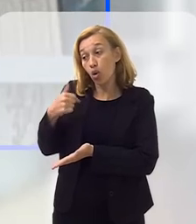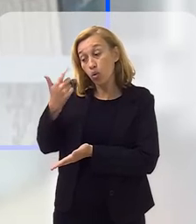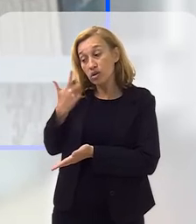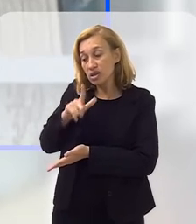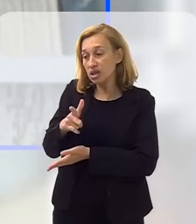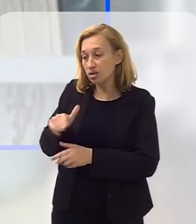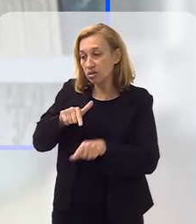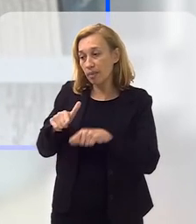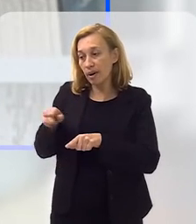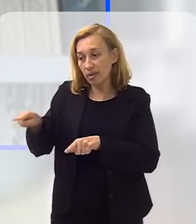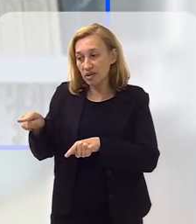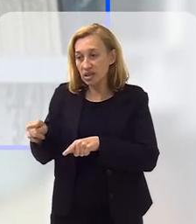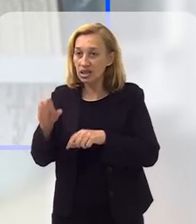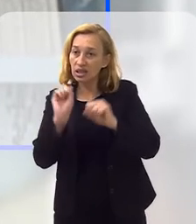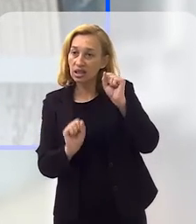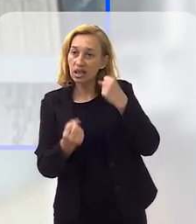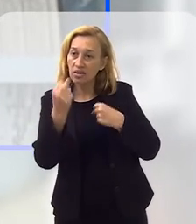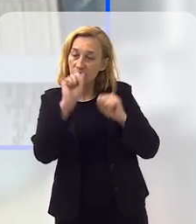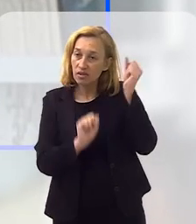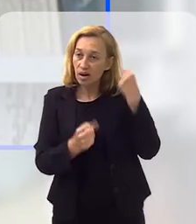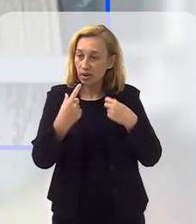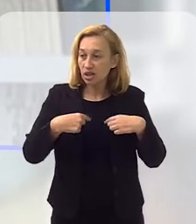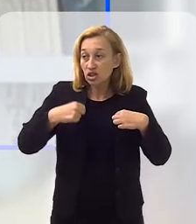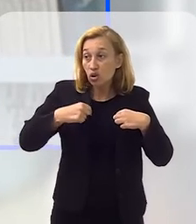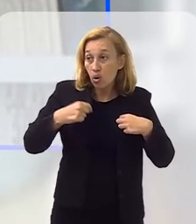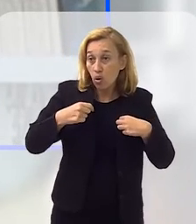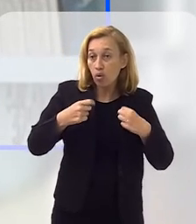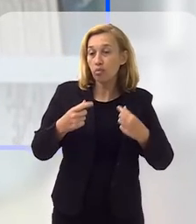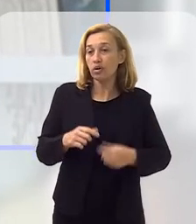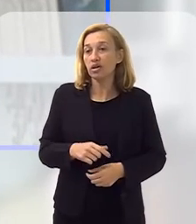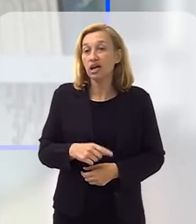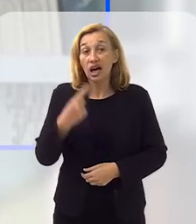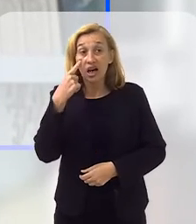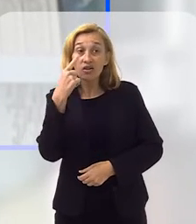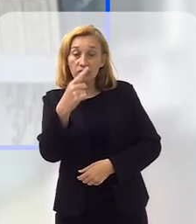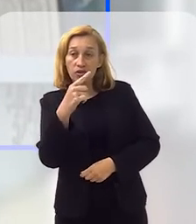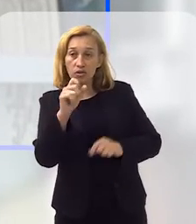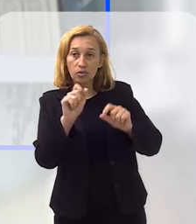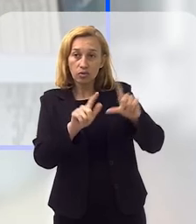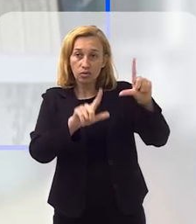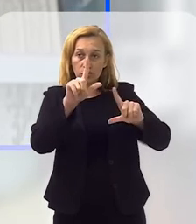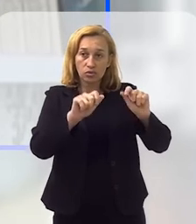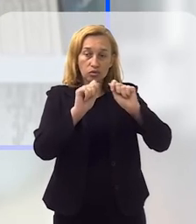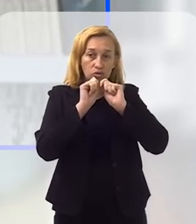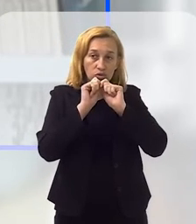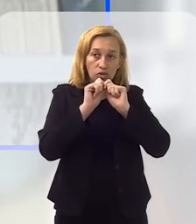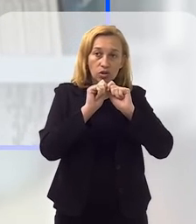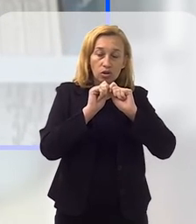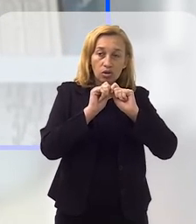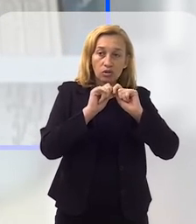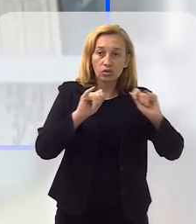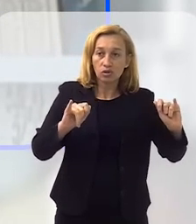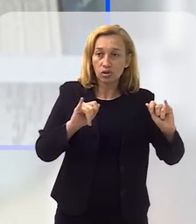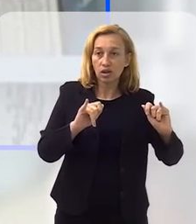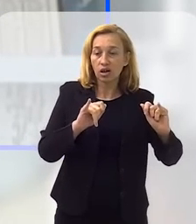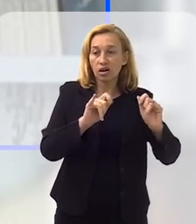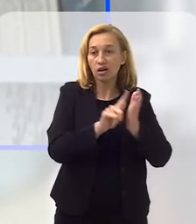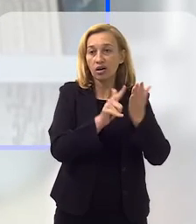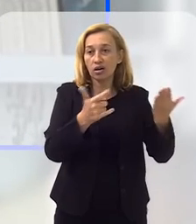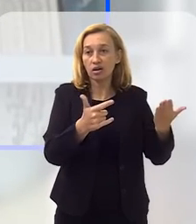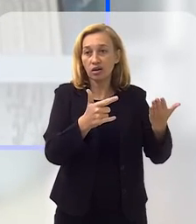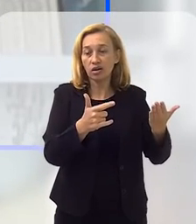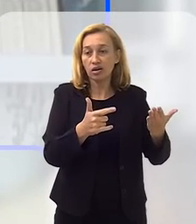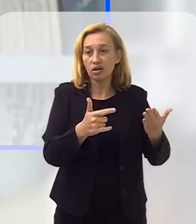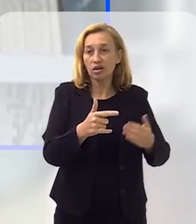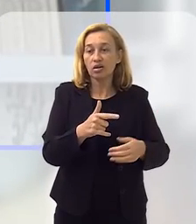eu consegui um emprego para você ali na fábrica de tecidos. E ela viu um anúncio no jornal, né, para o vestibular na